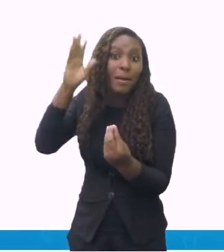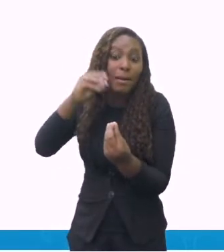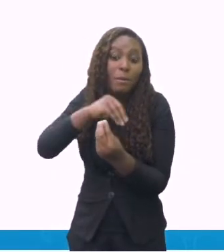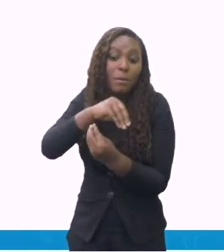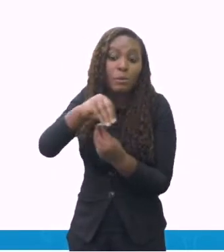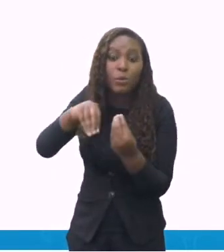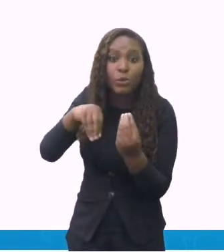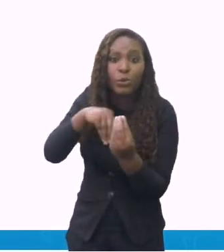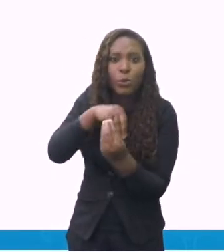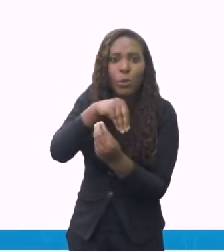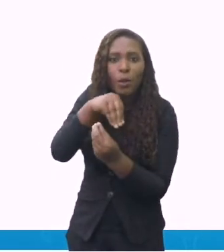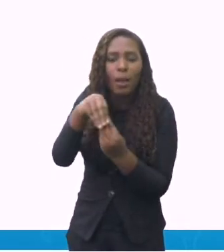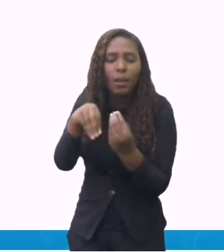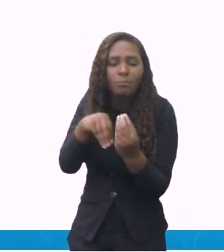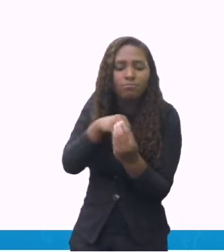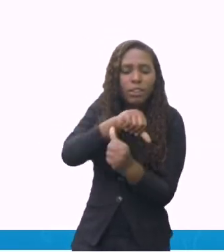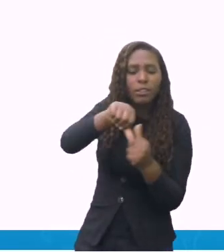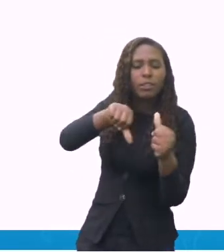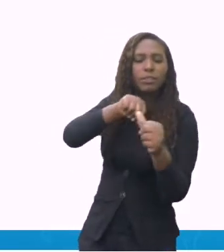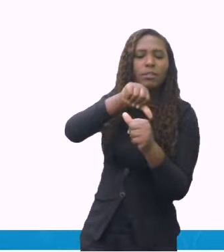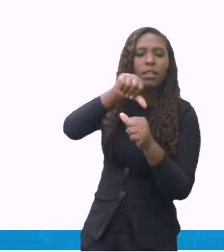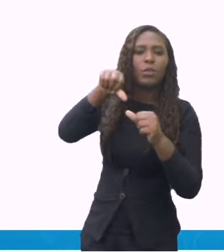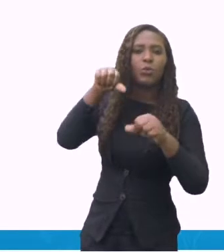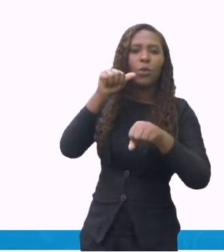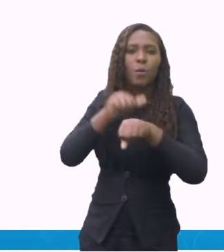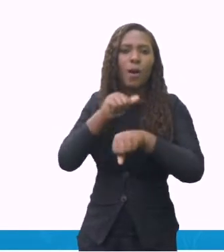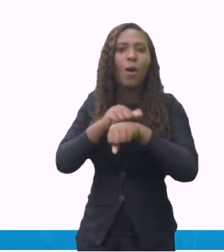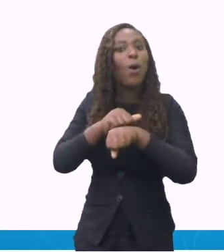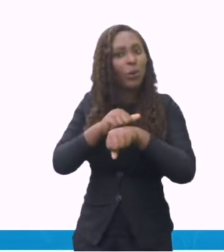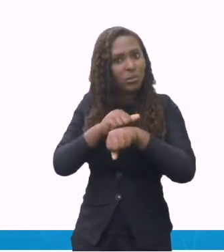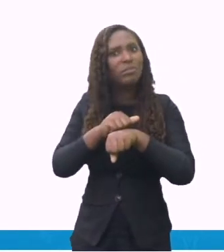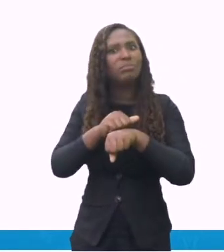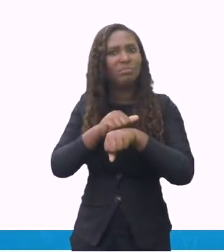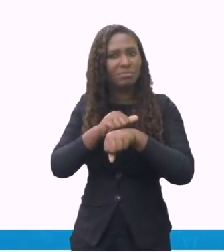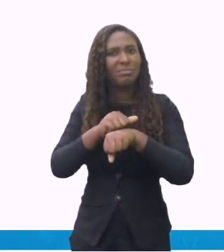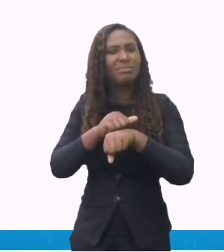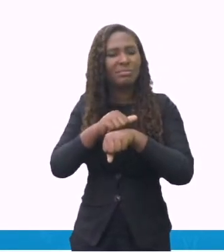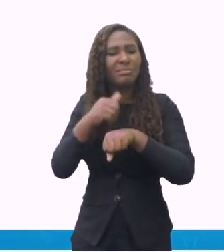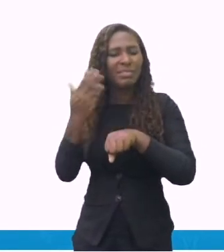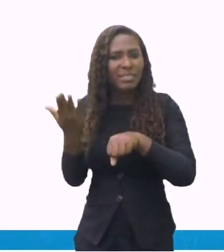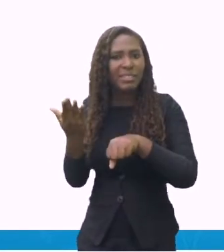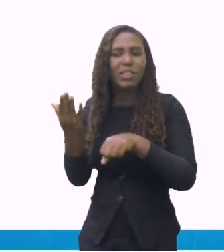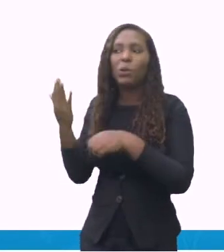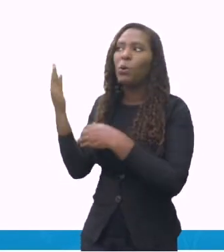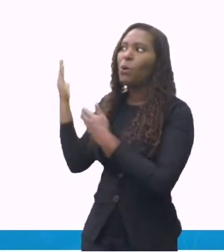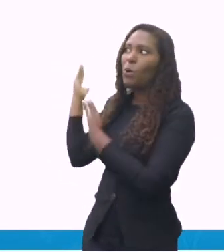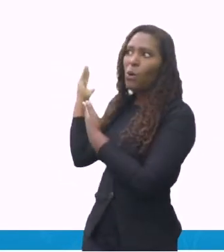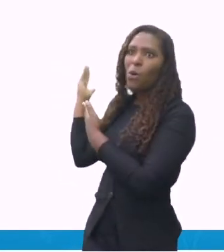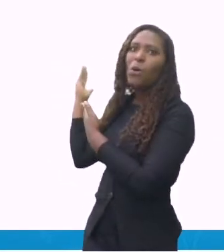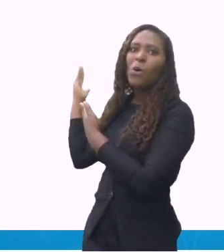rochas plutônicas, elas apresentam textura diferente das